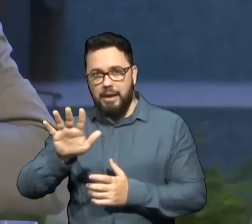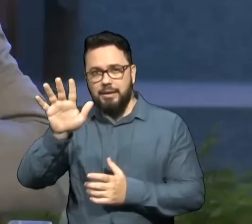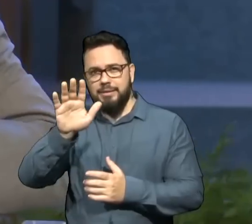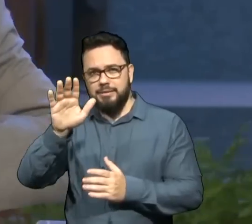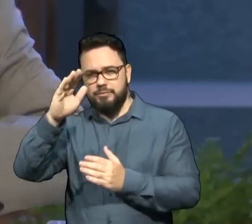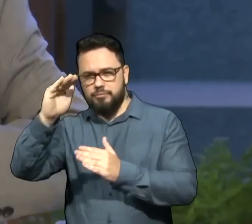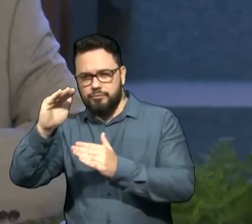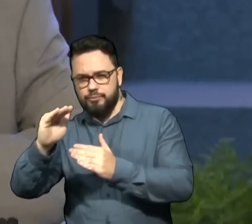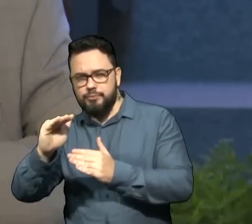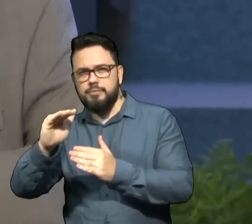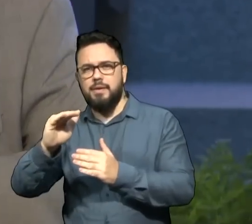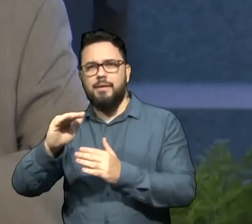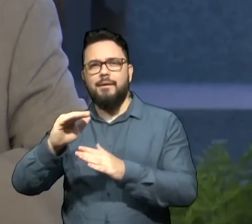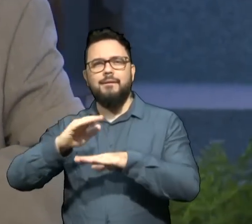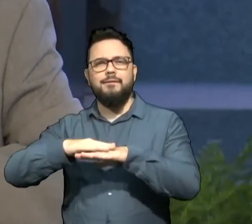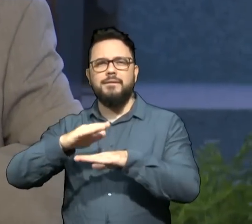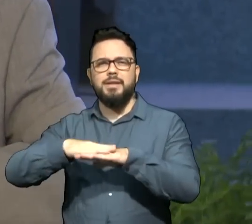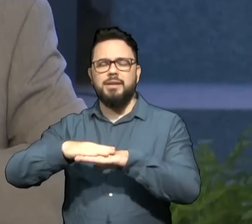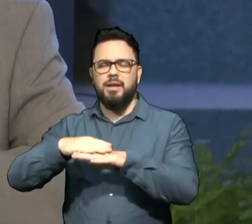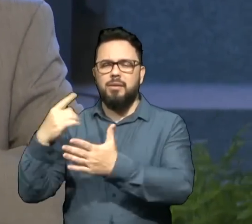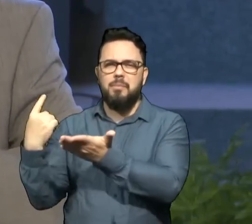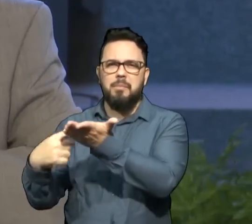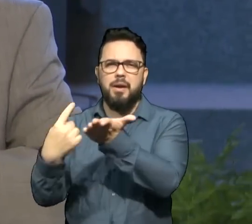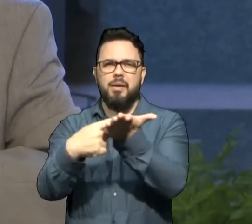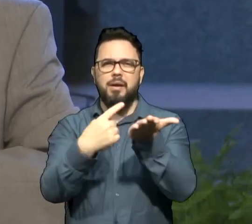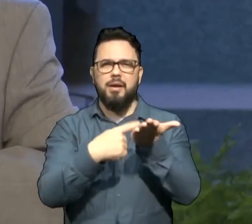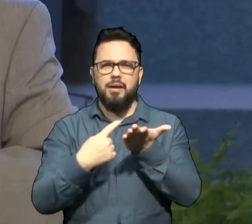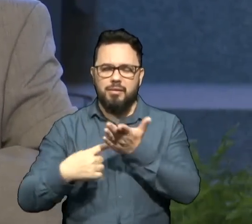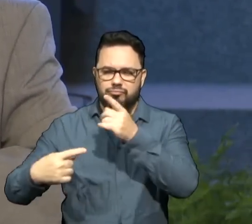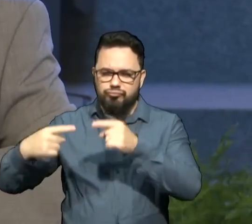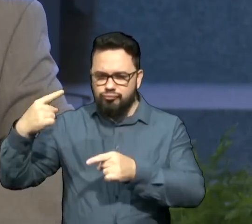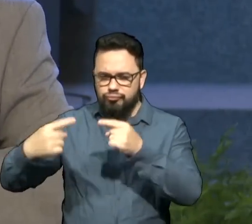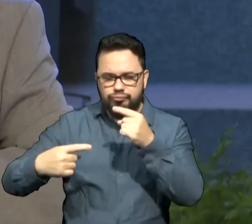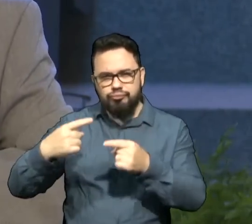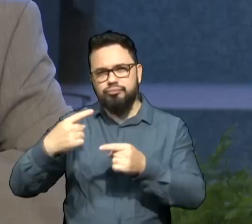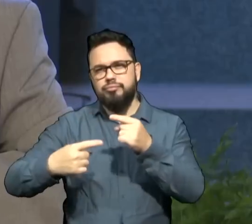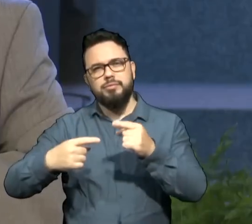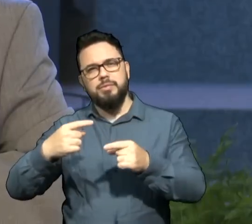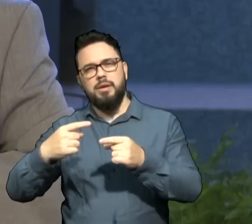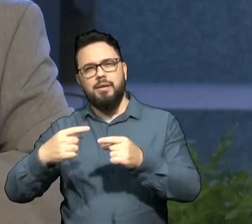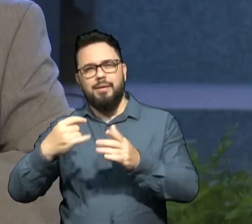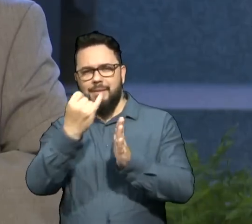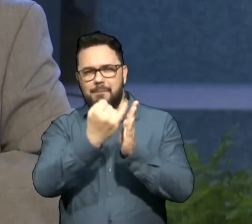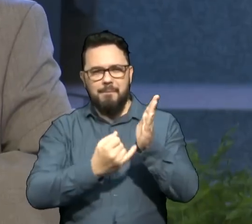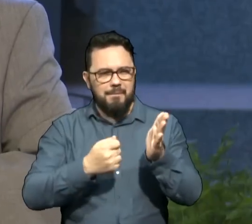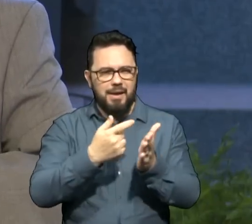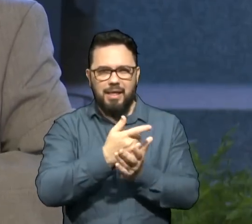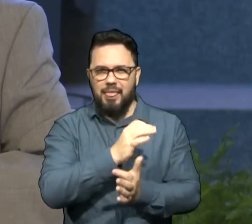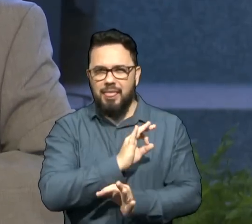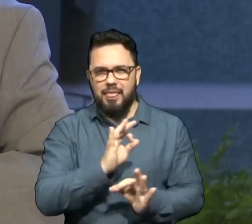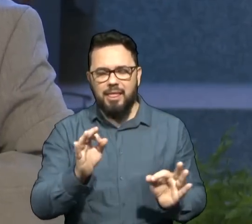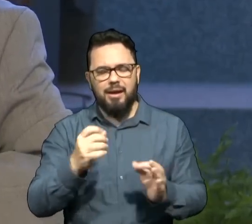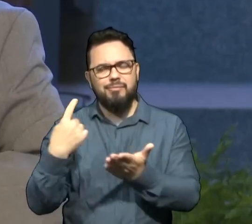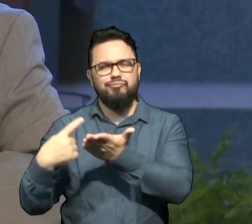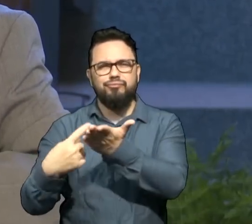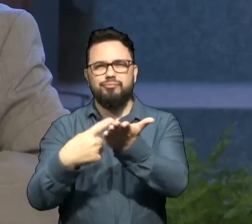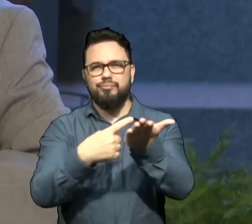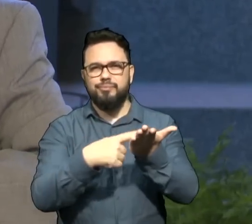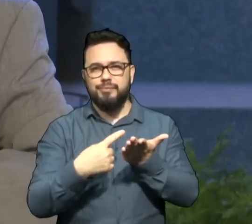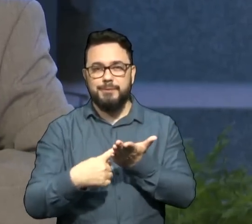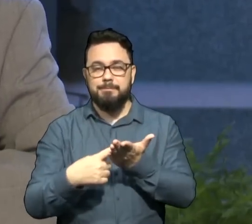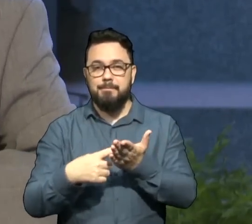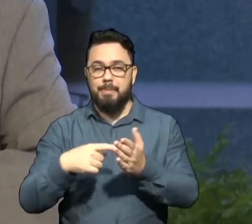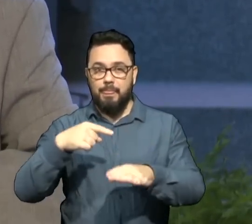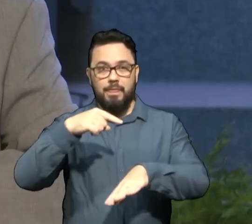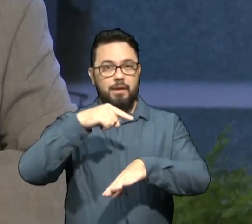Roma para serem beneficiadas beneficiadas Com títulos honoríficos isenção de impostos e quando o culto ao